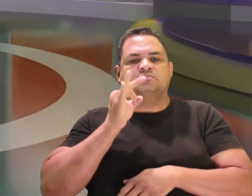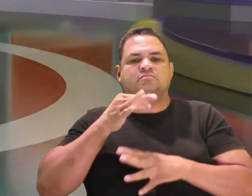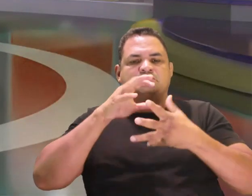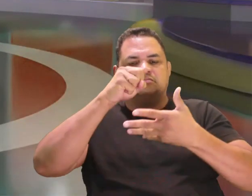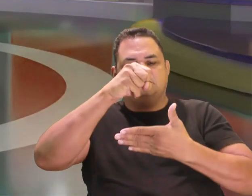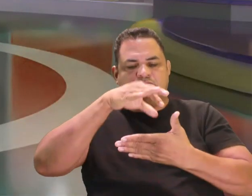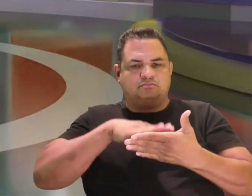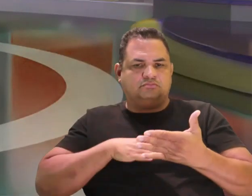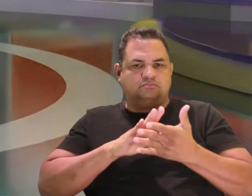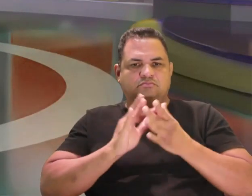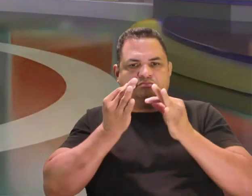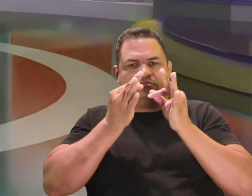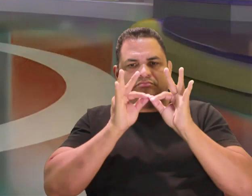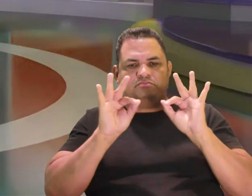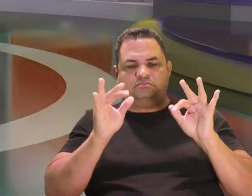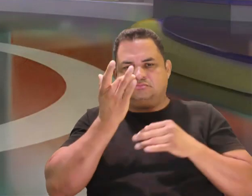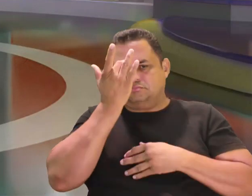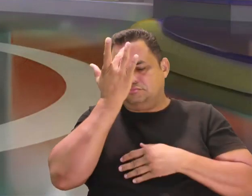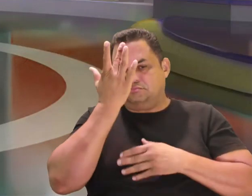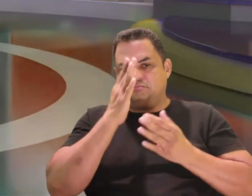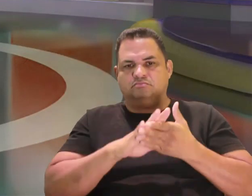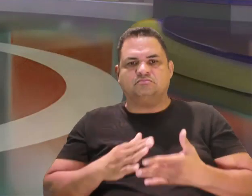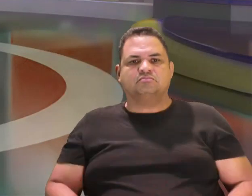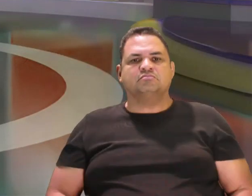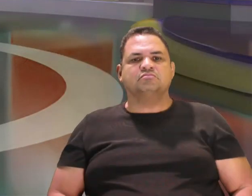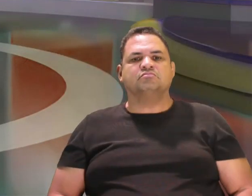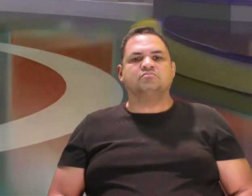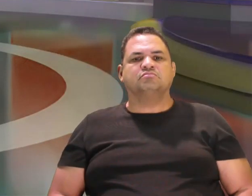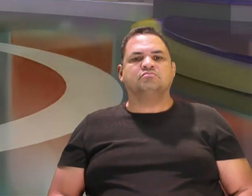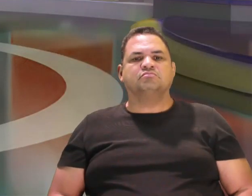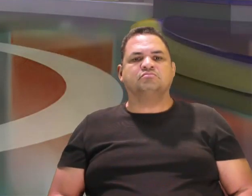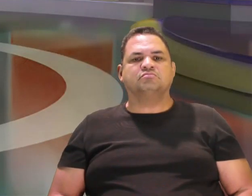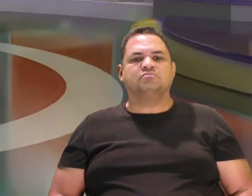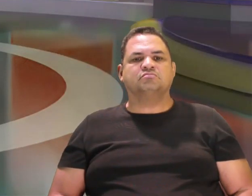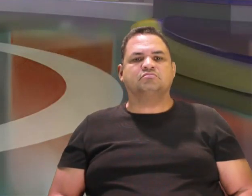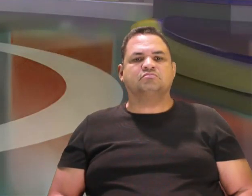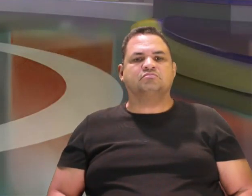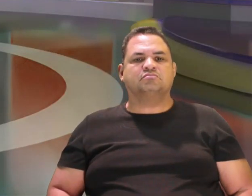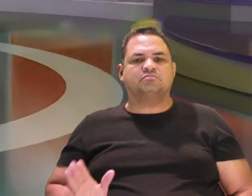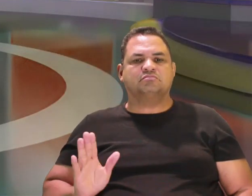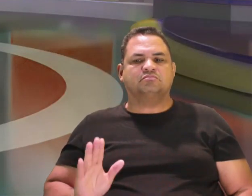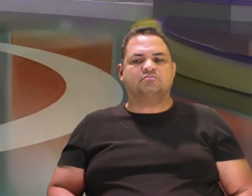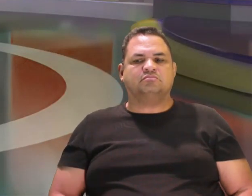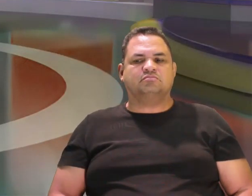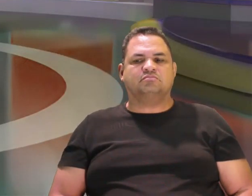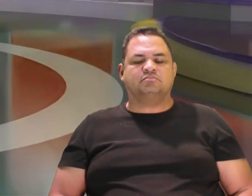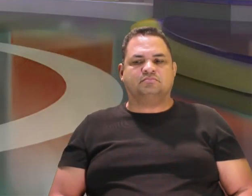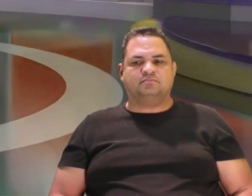tudinho. Tava muito simples, muito fácil. And see you next class. Bye bye.